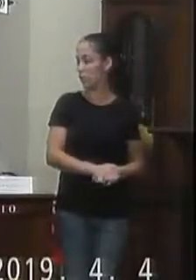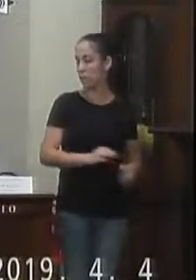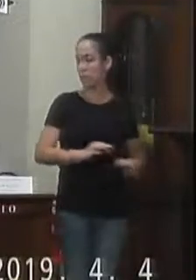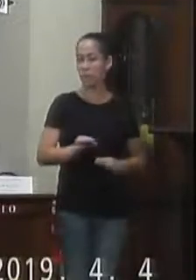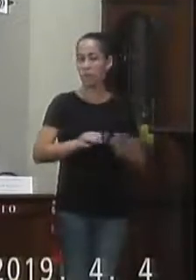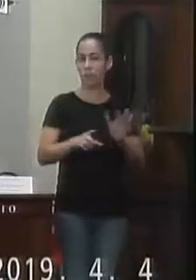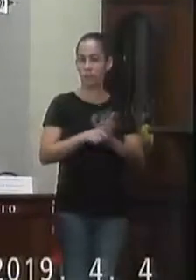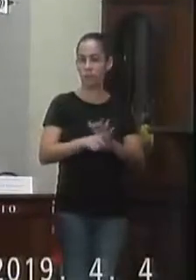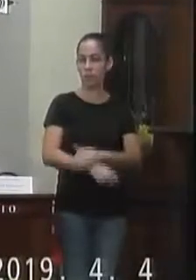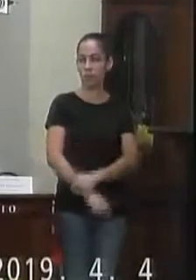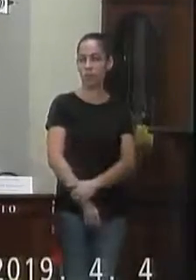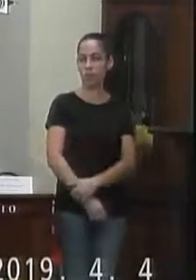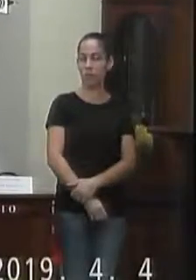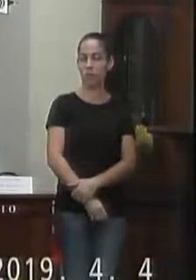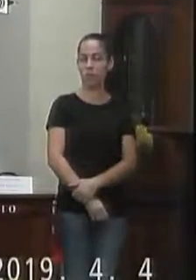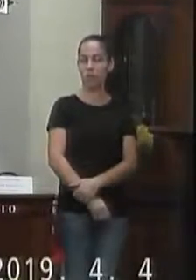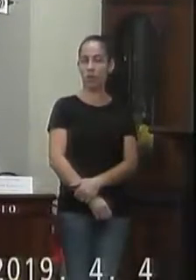Projeto de lei